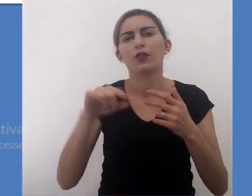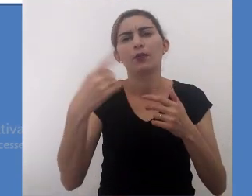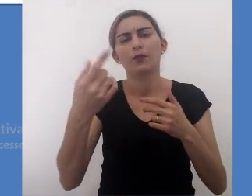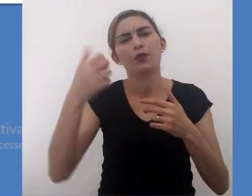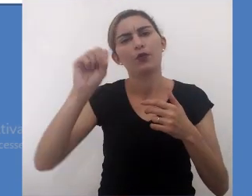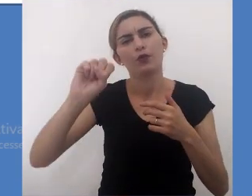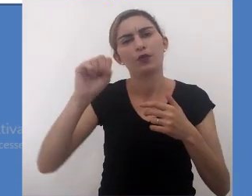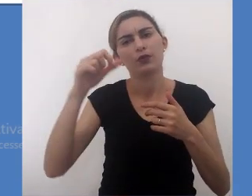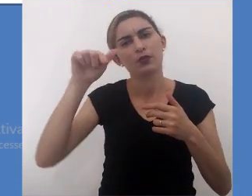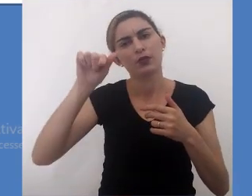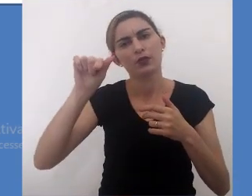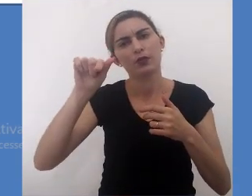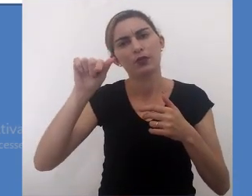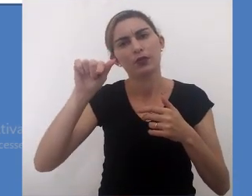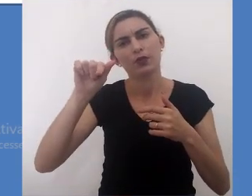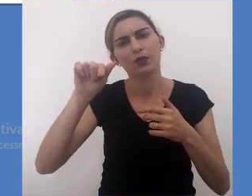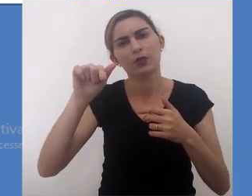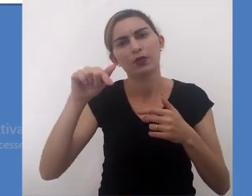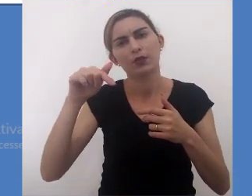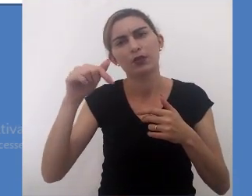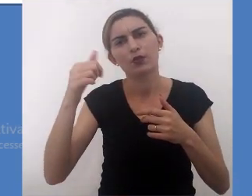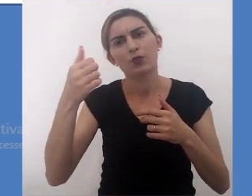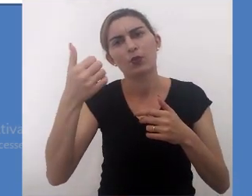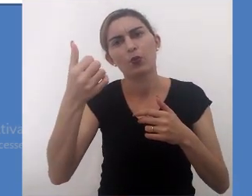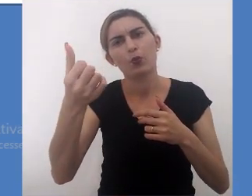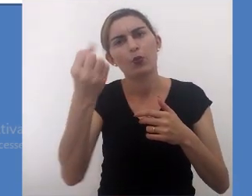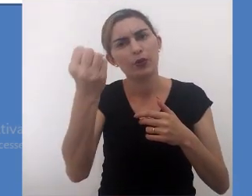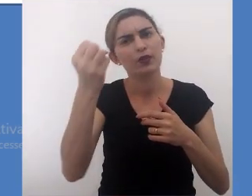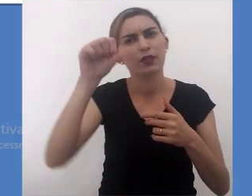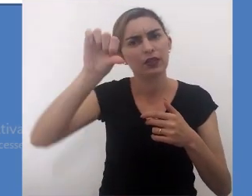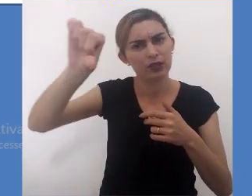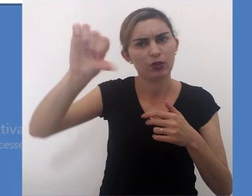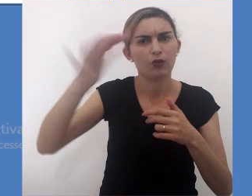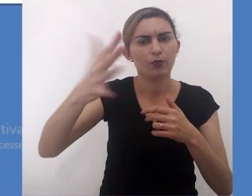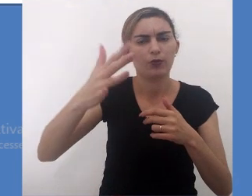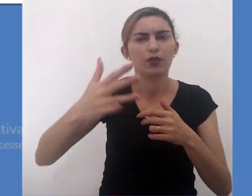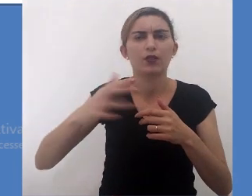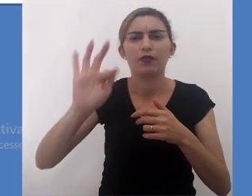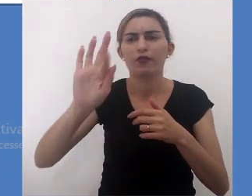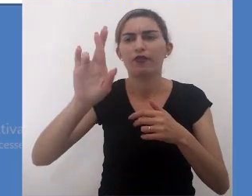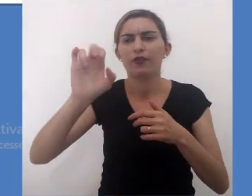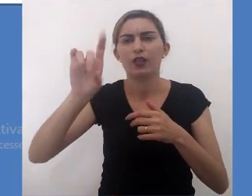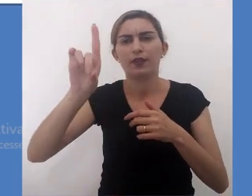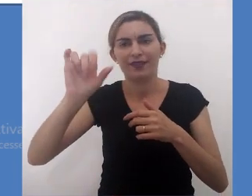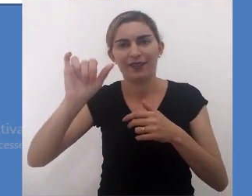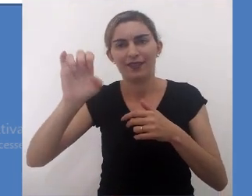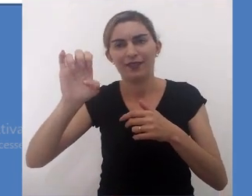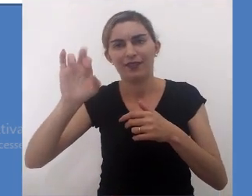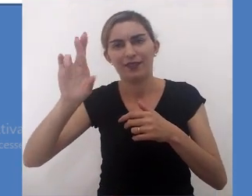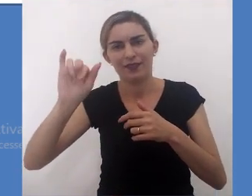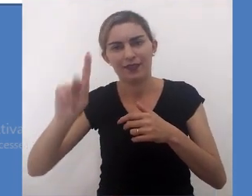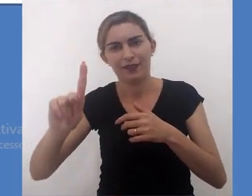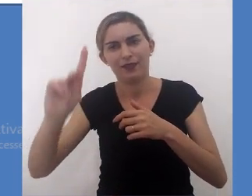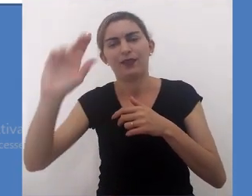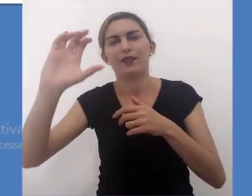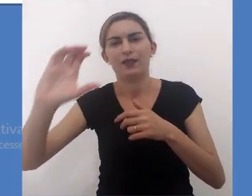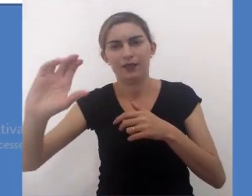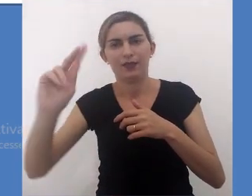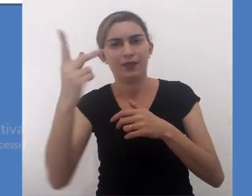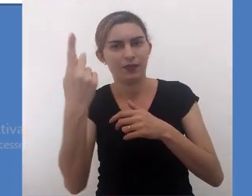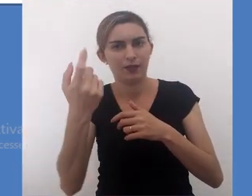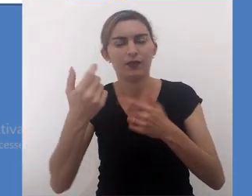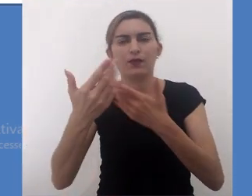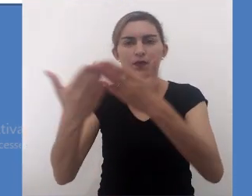E em 1889, vocês vão ter a iniciativa de Friedrich Engels, né, membro do